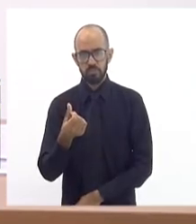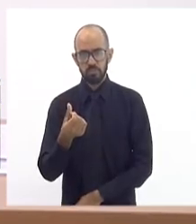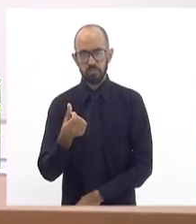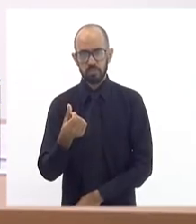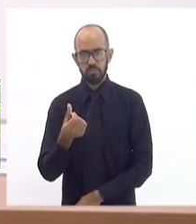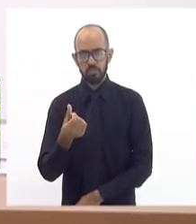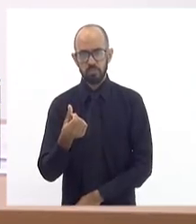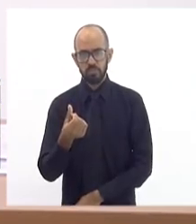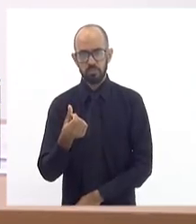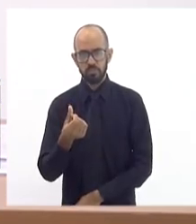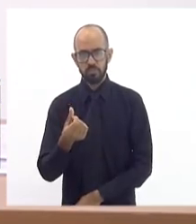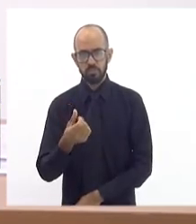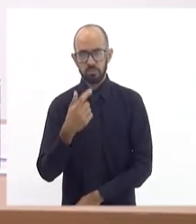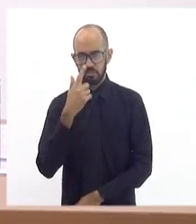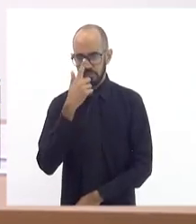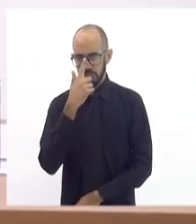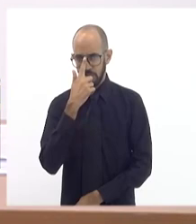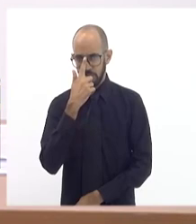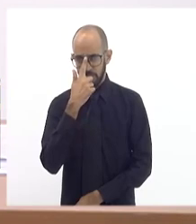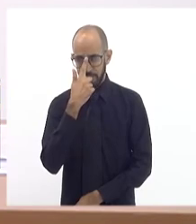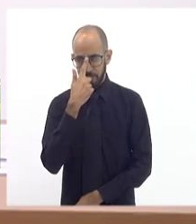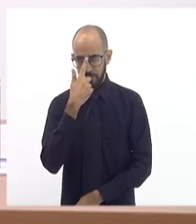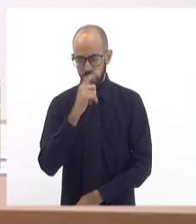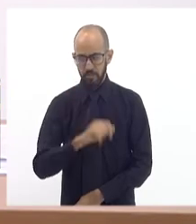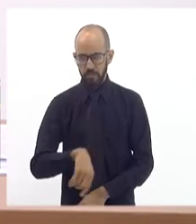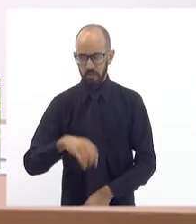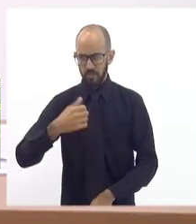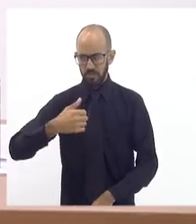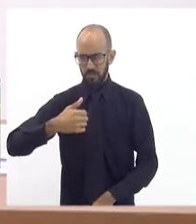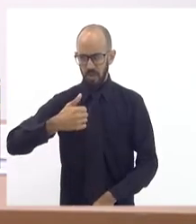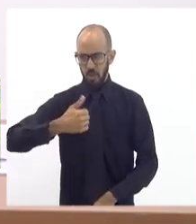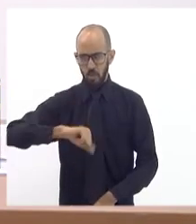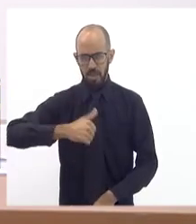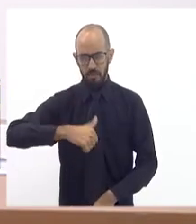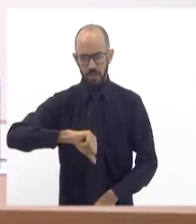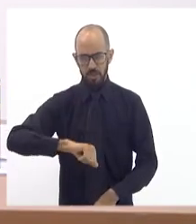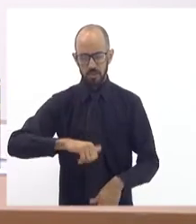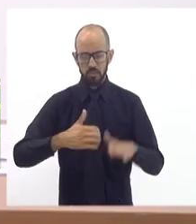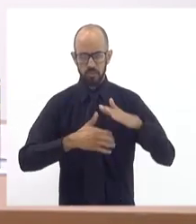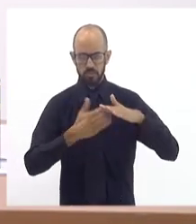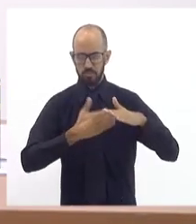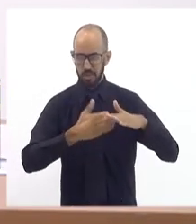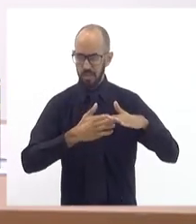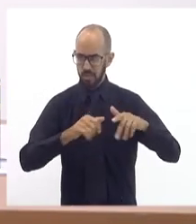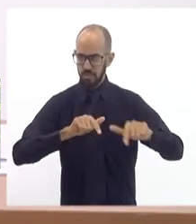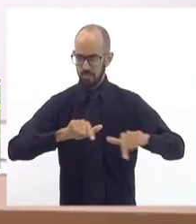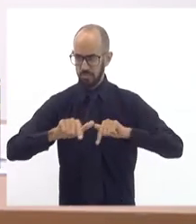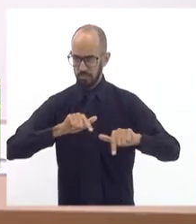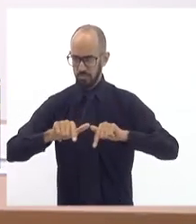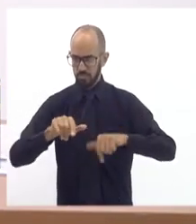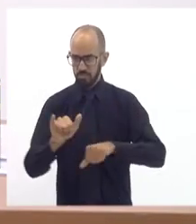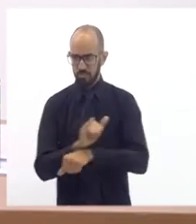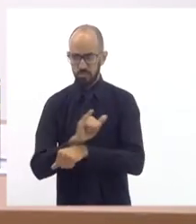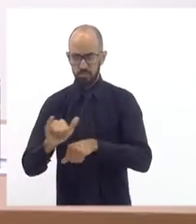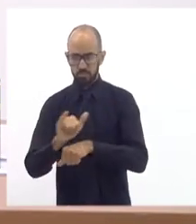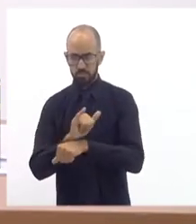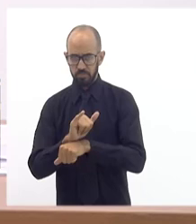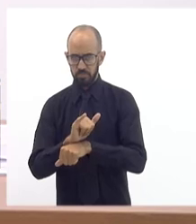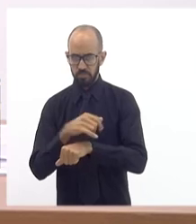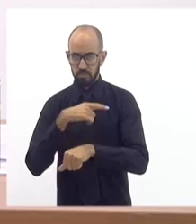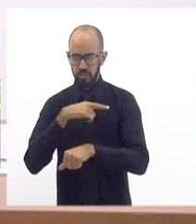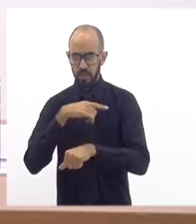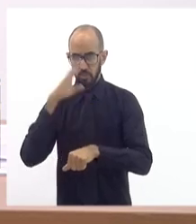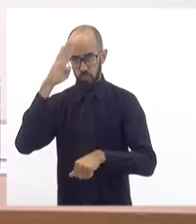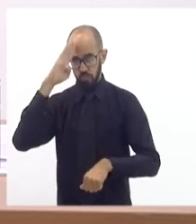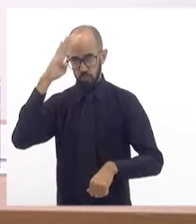16 dia seguinte a qualificação de empreendimentos ou atividades como estratégicos os quais terão